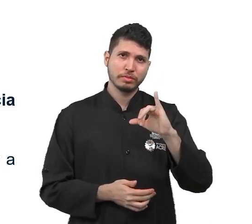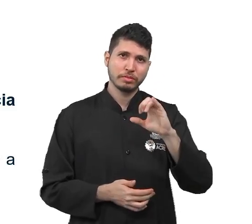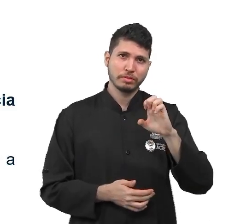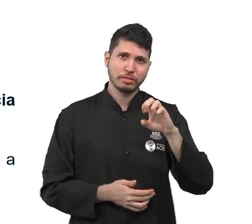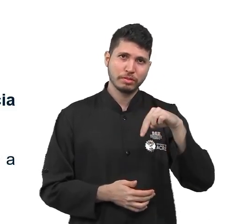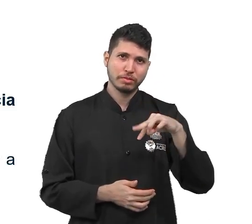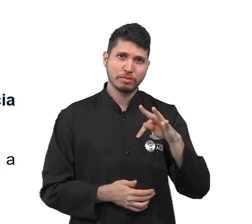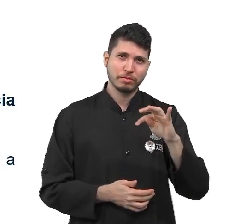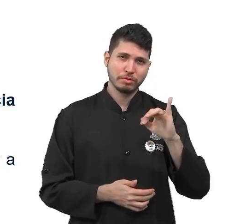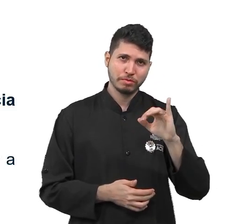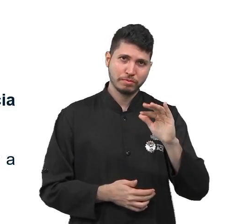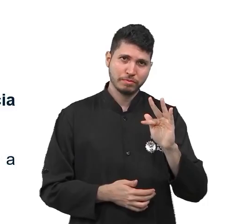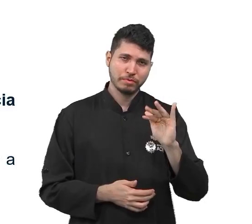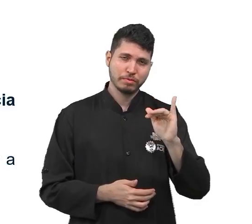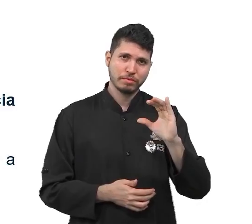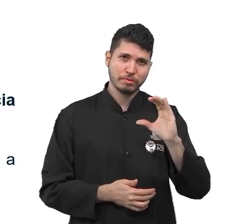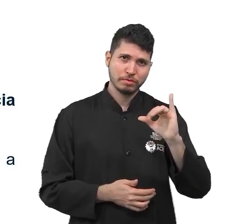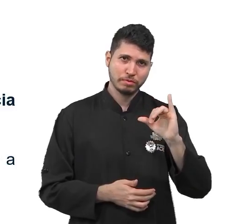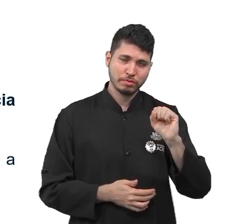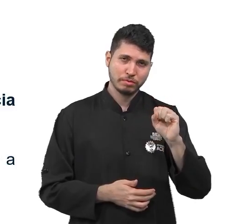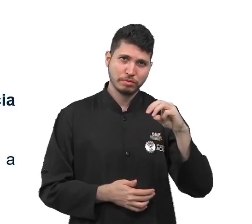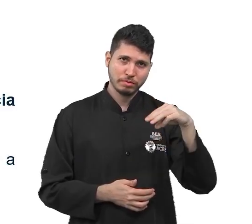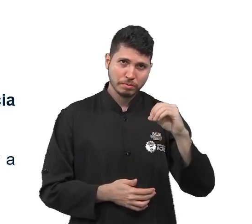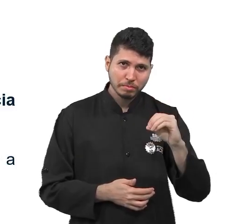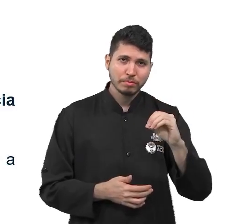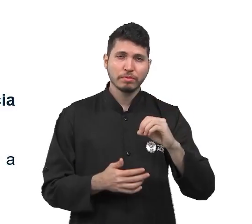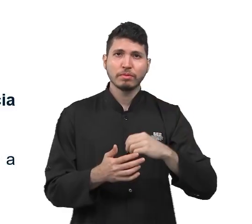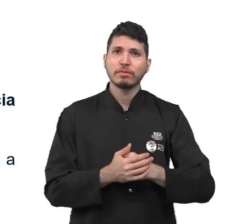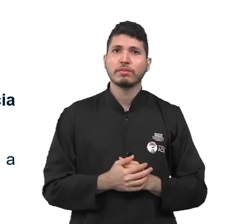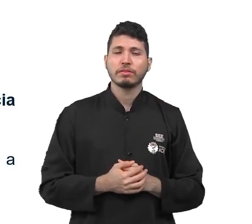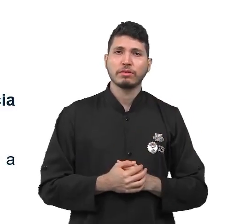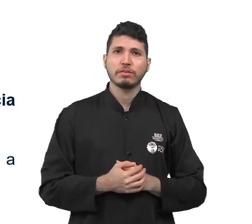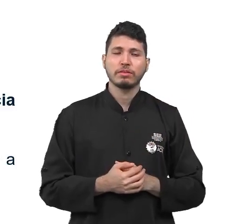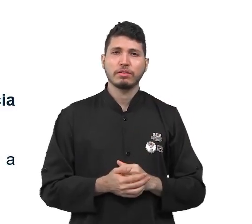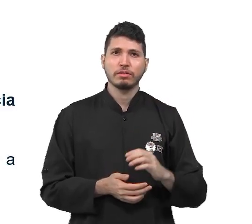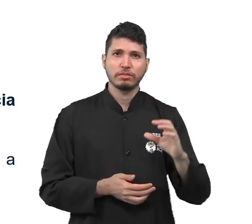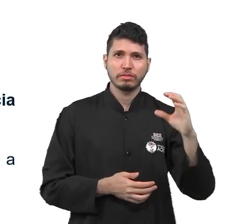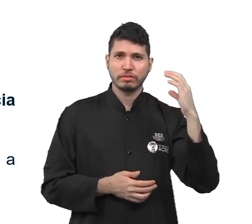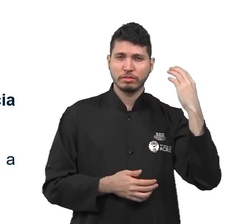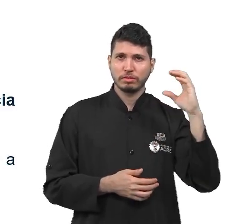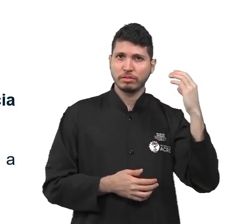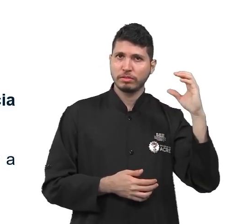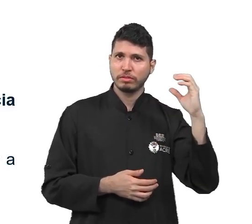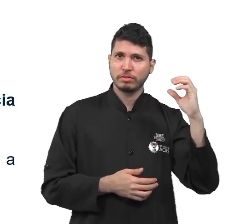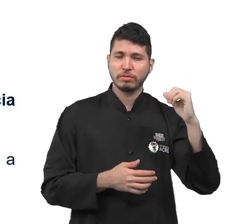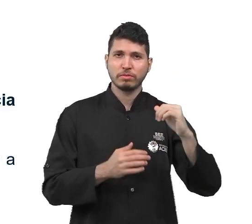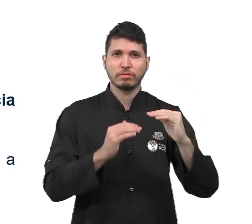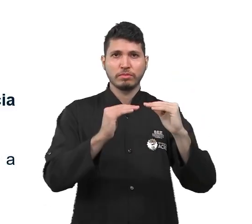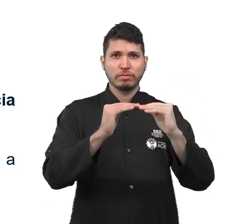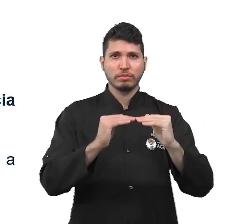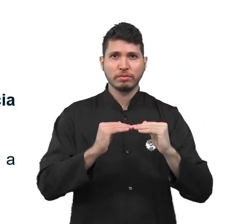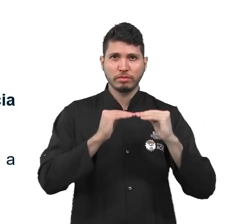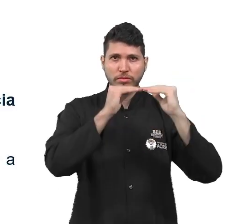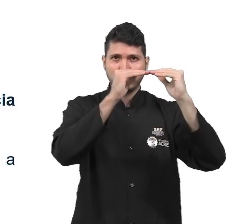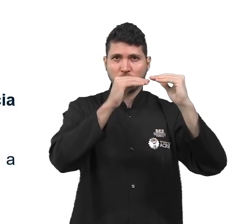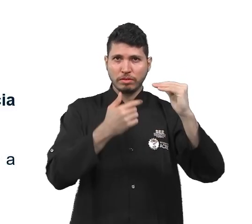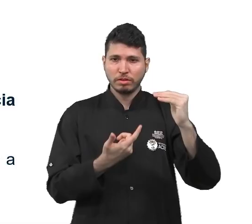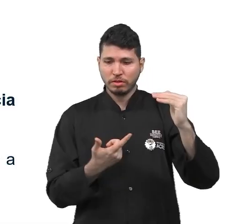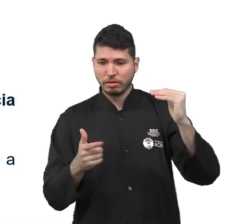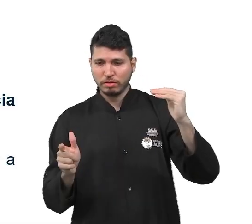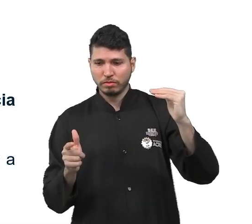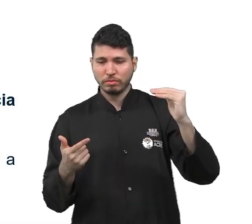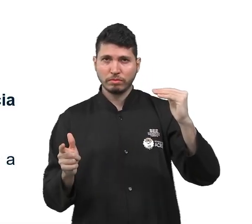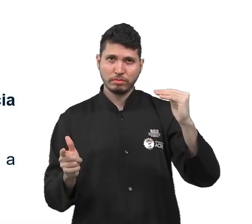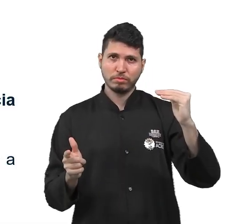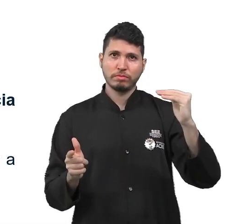uma visão de mundo que considera a ciência como sendo superior a outras